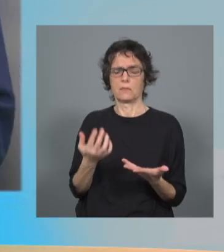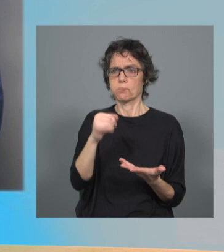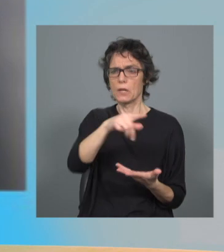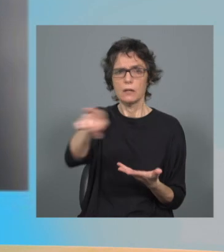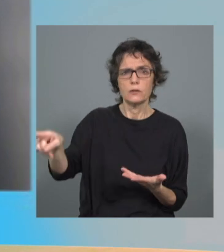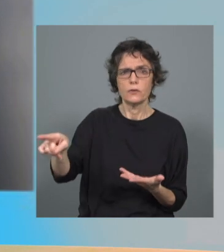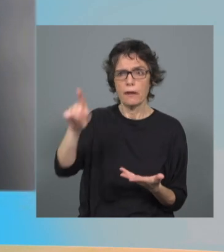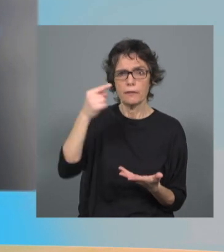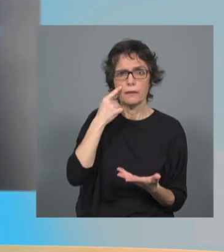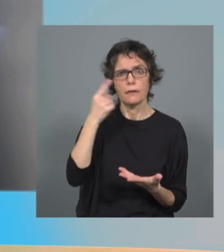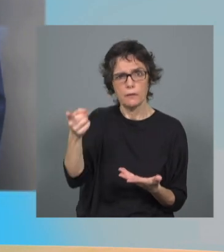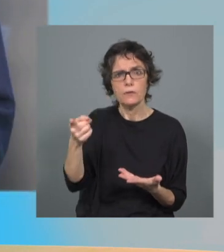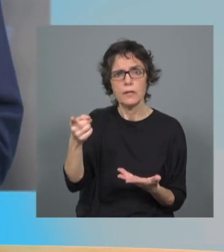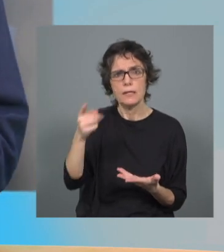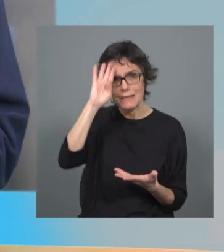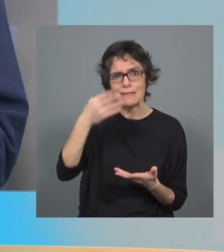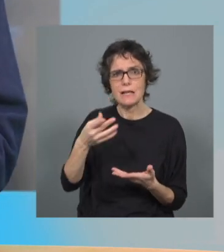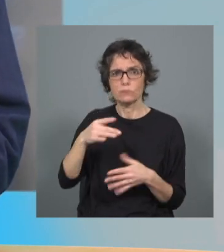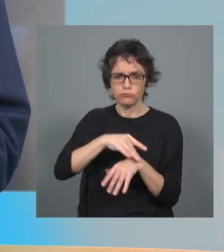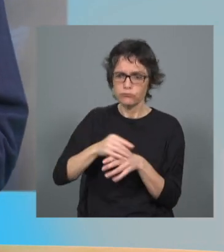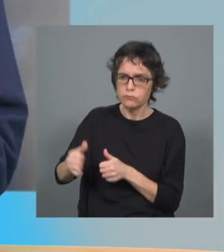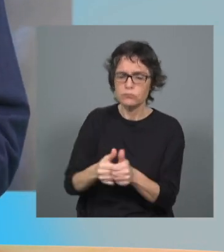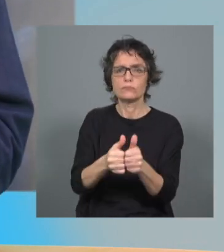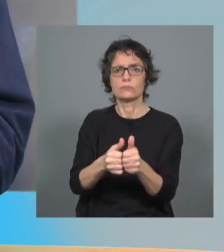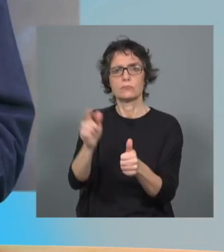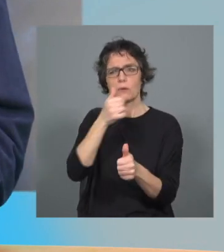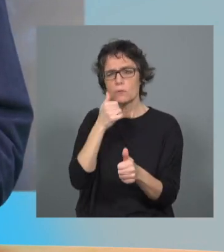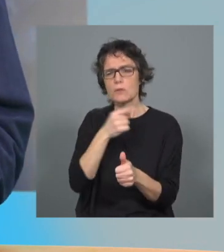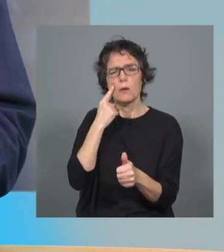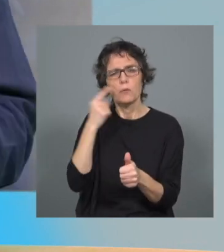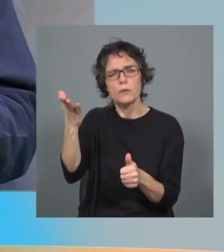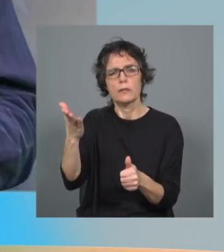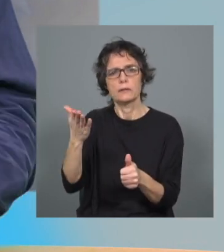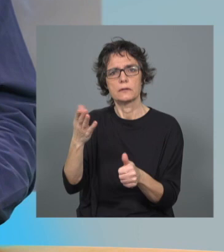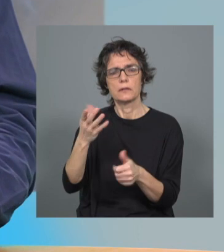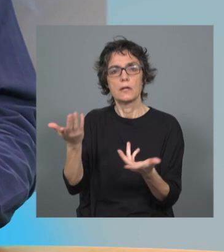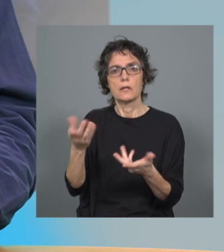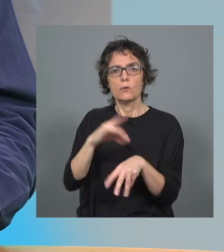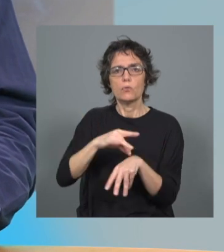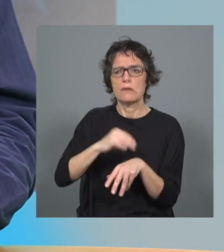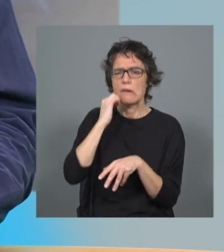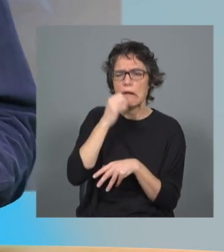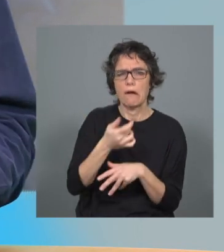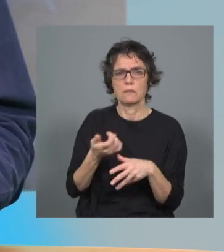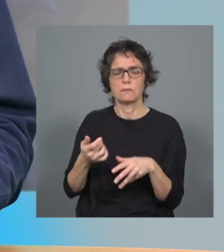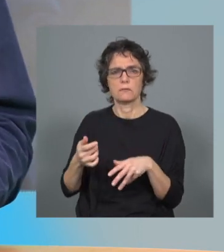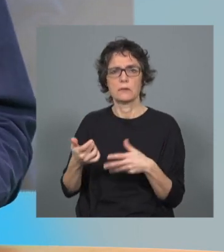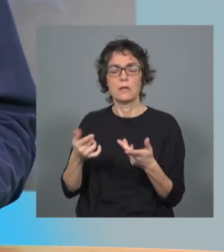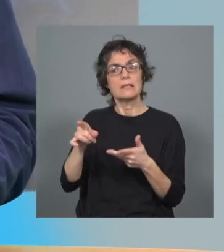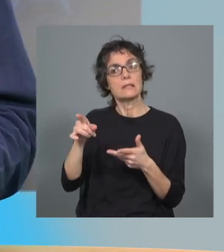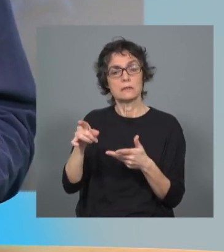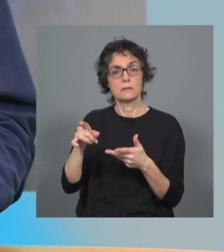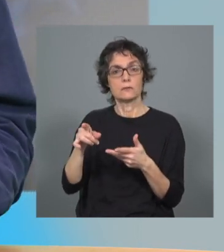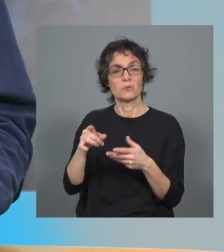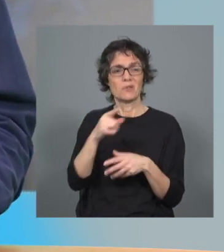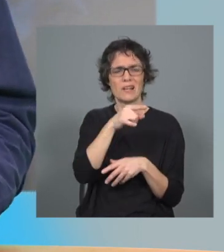percebe o assunto no terreno, que acompanha doentes, que sabe de que é que está a falar quando fala de sofrimento, de doenças incuráveis, ignora-se propositadamente essas pessoas por uma razão de pura